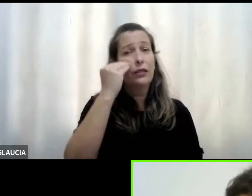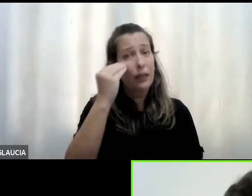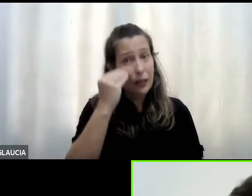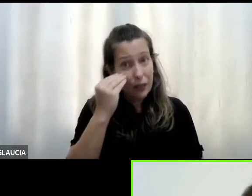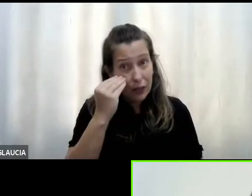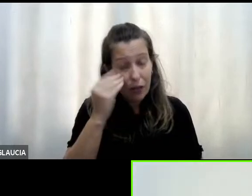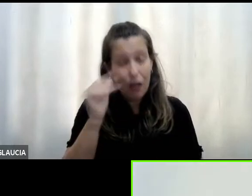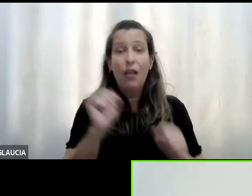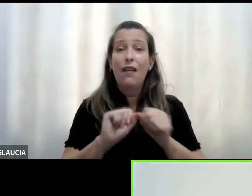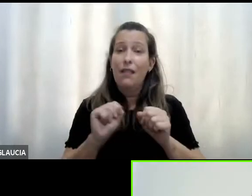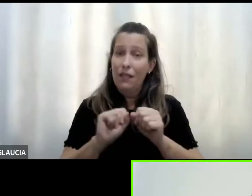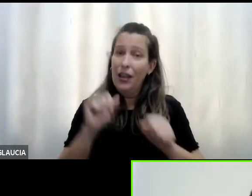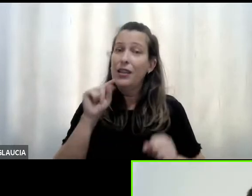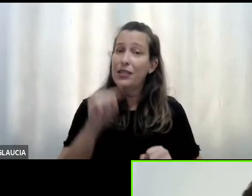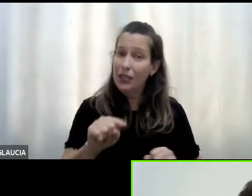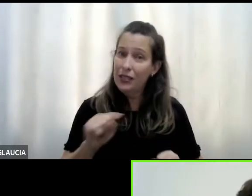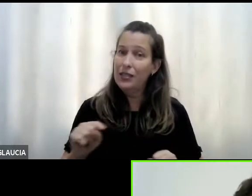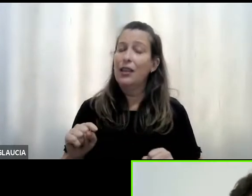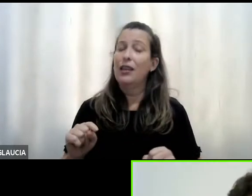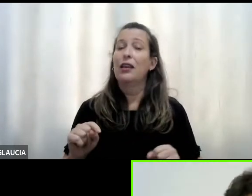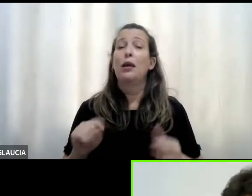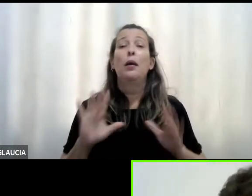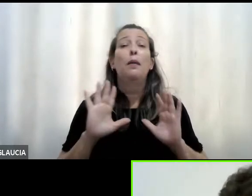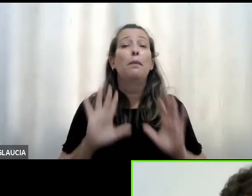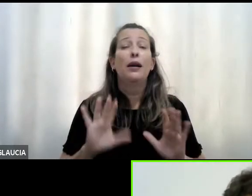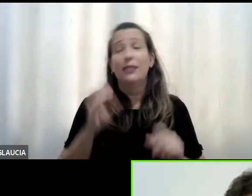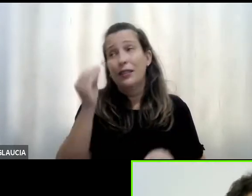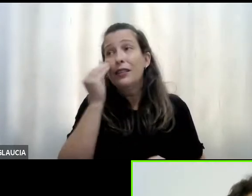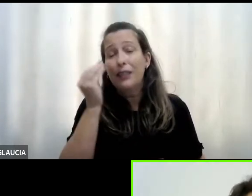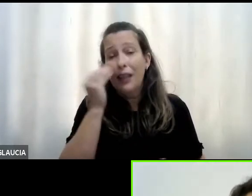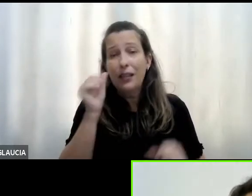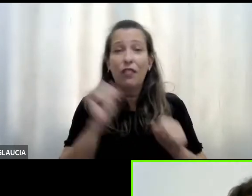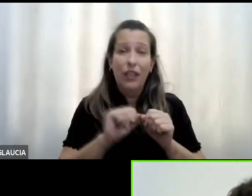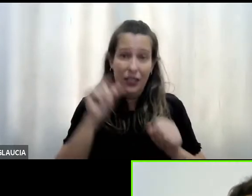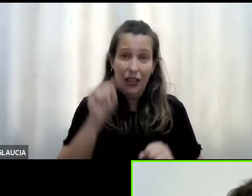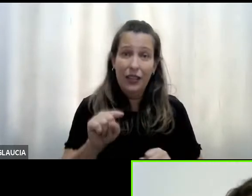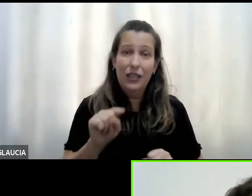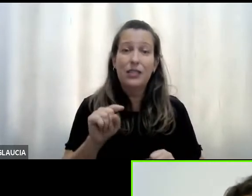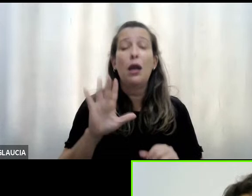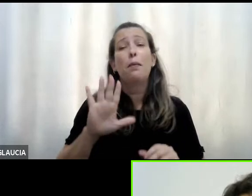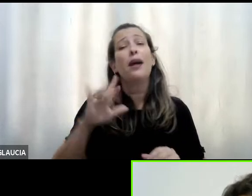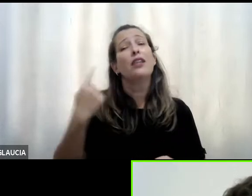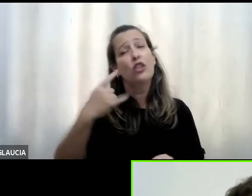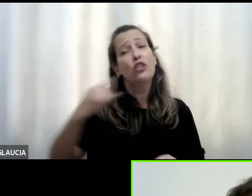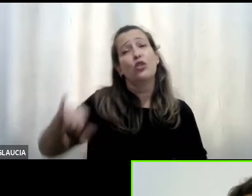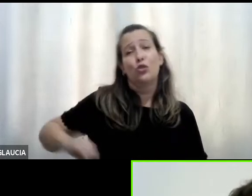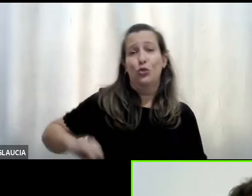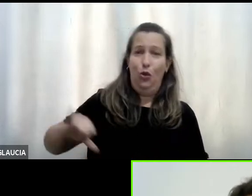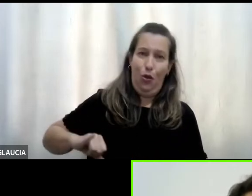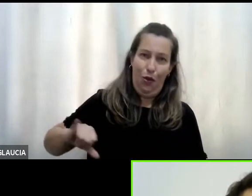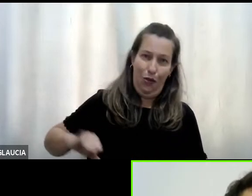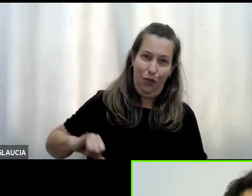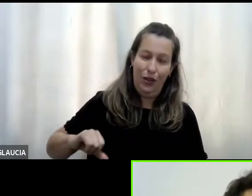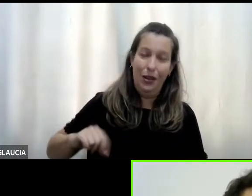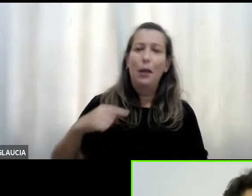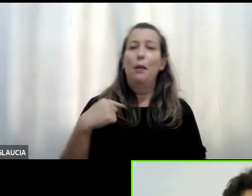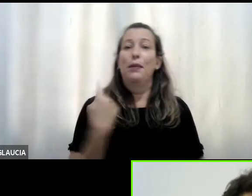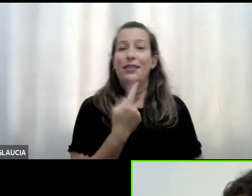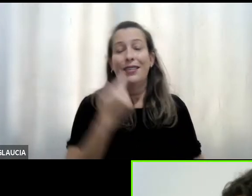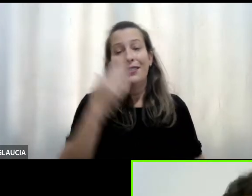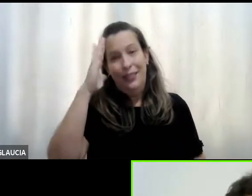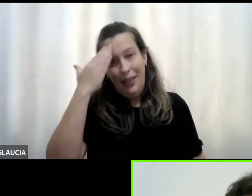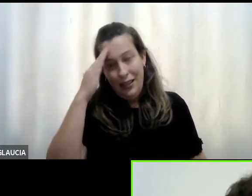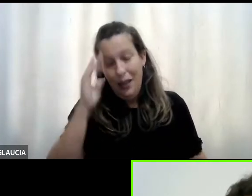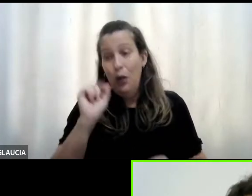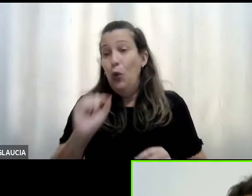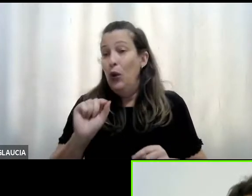chegando finalmente na resposta de Graça. A gente tenta fazer isso, Graça, e a gente sofre com isso que eu falei. Então, para entender por que a gente tem